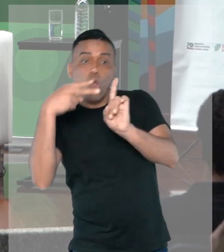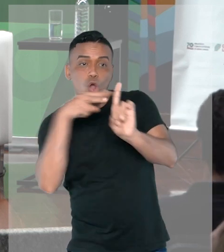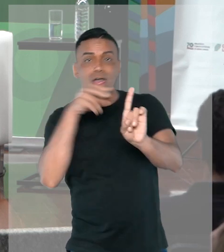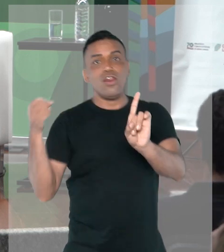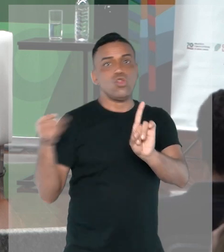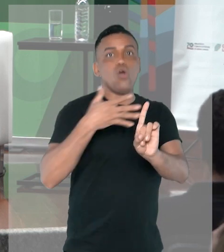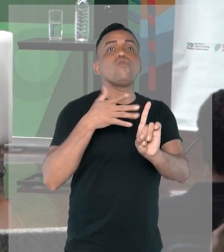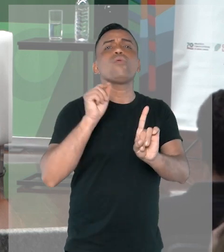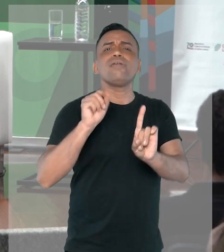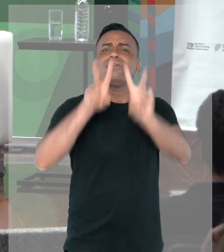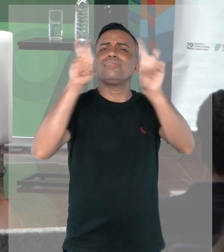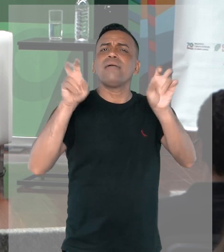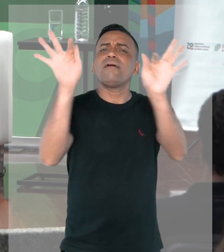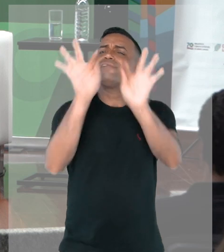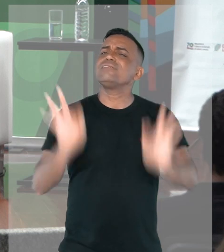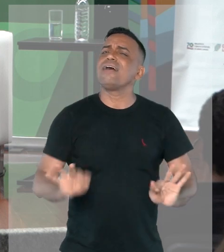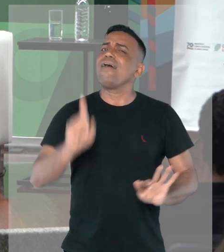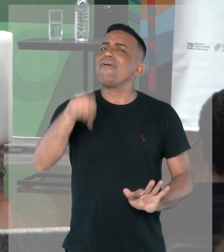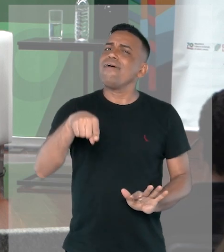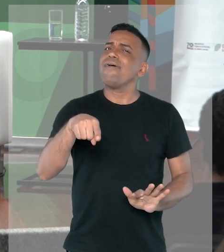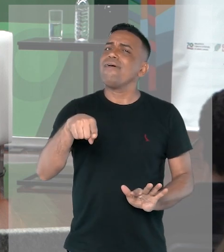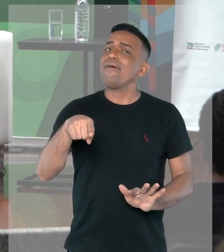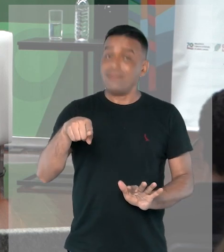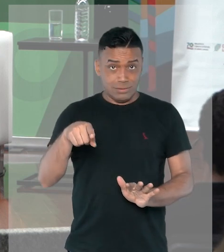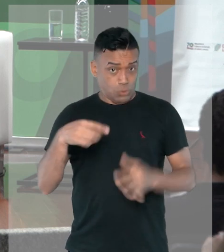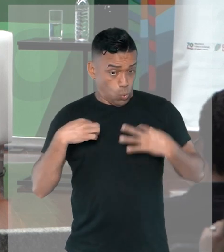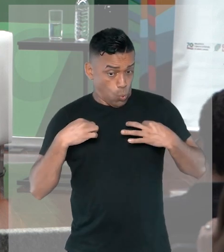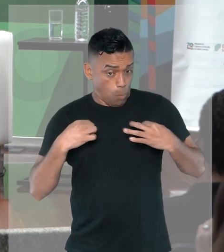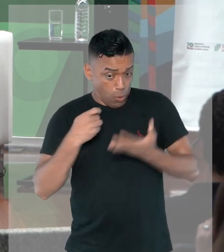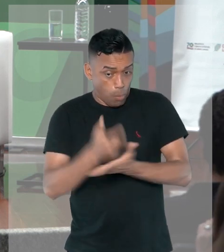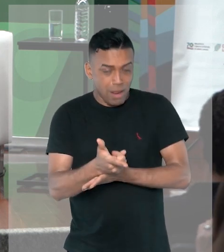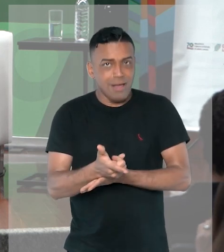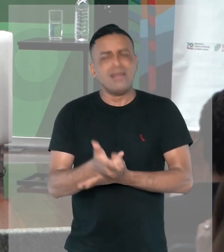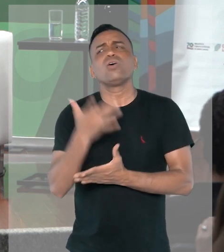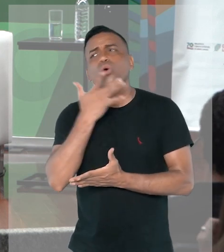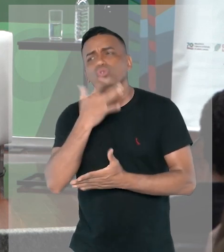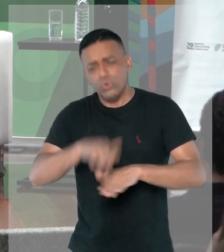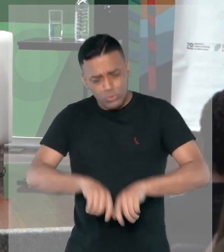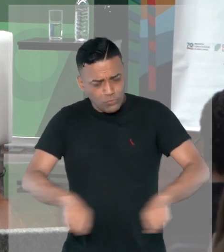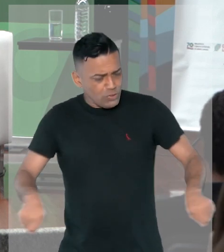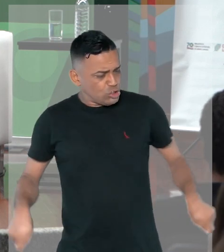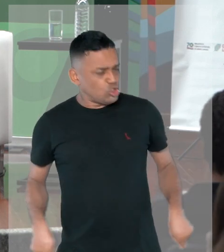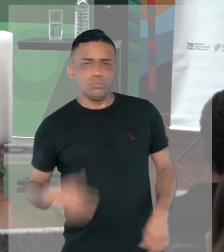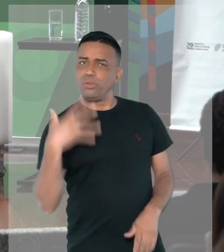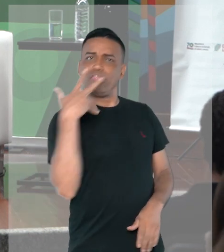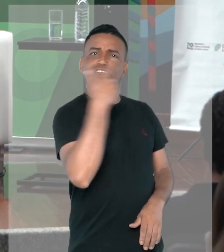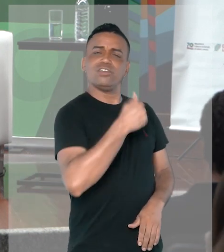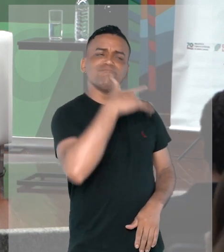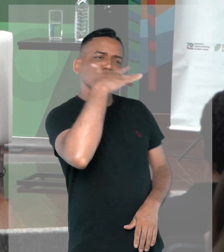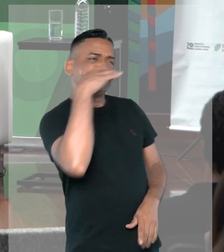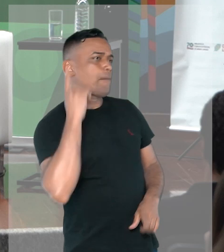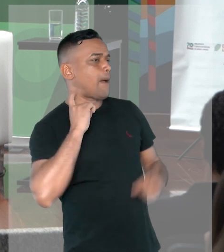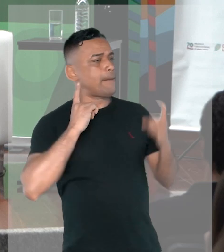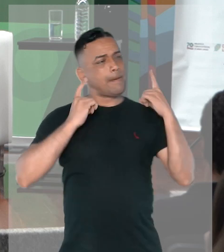nós chamamos de felicidade. É comprar uma roupinha? É gostoso ter um vestidinho bonitinho, né? está